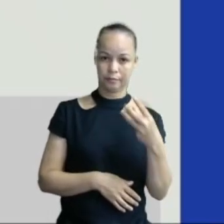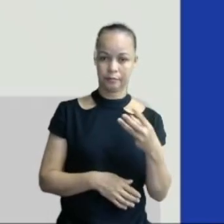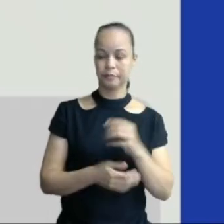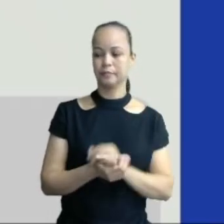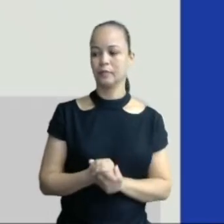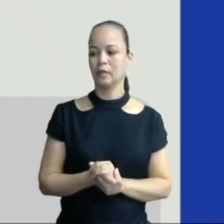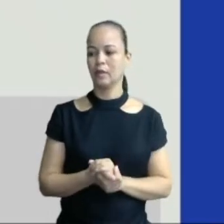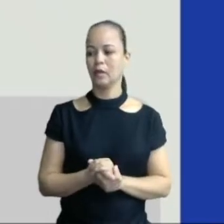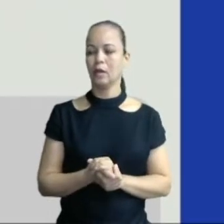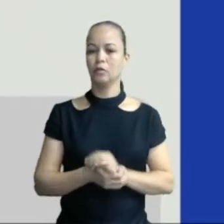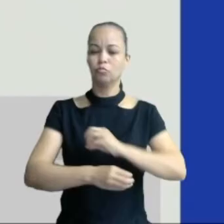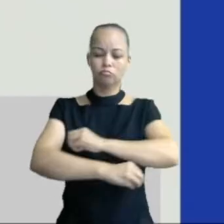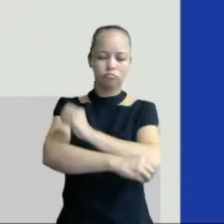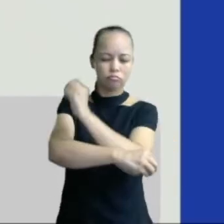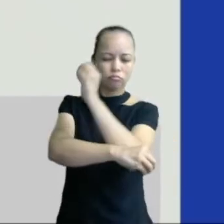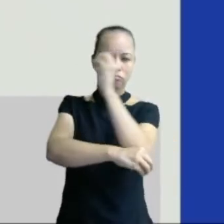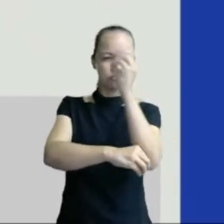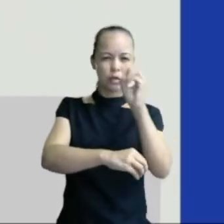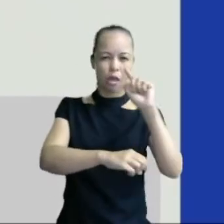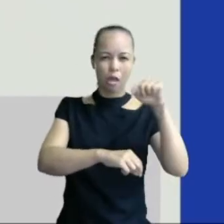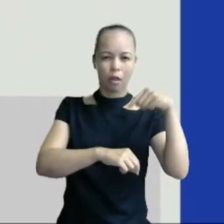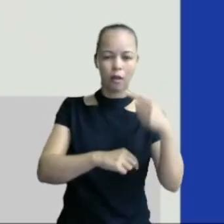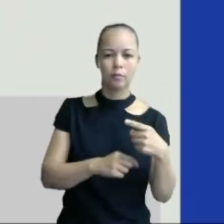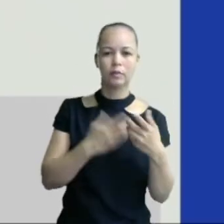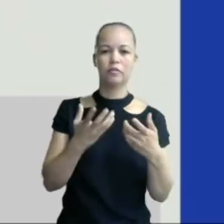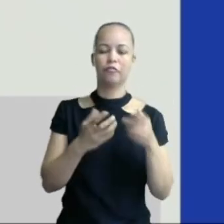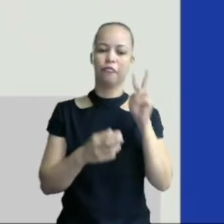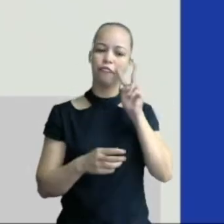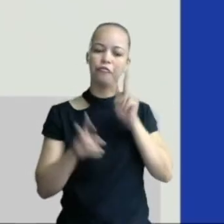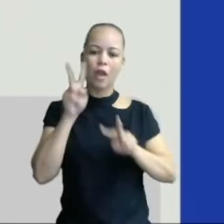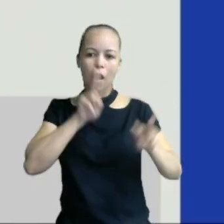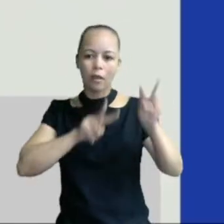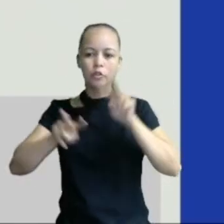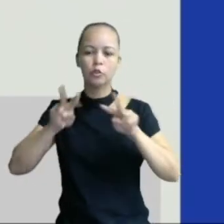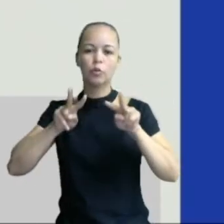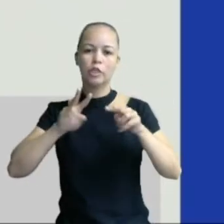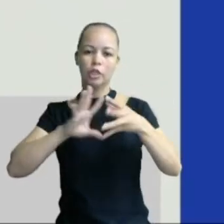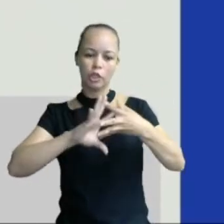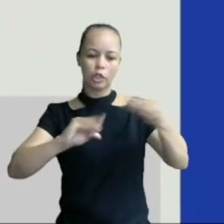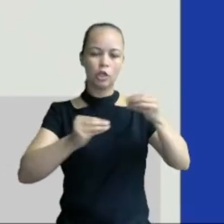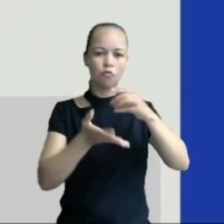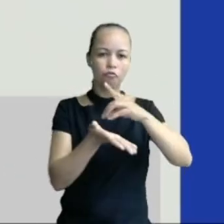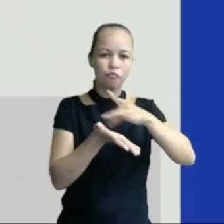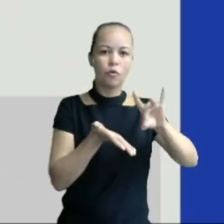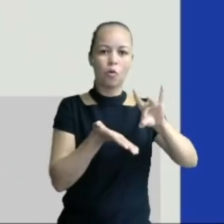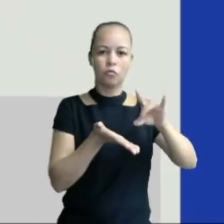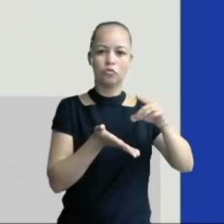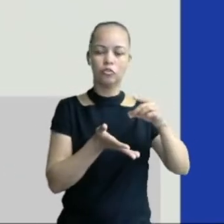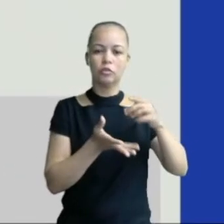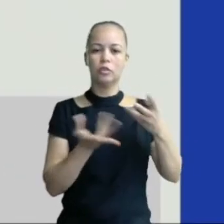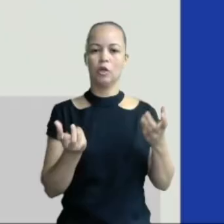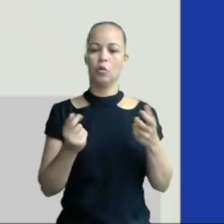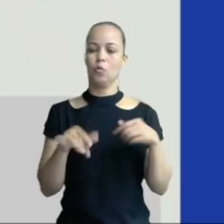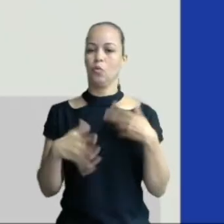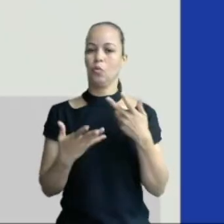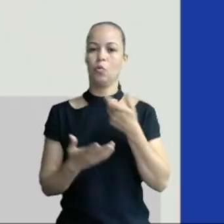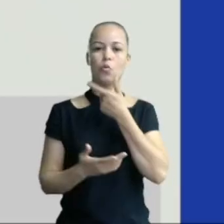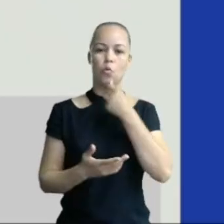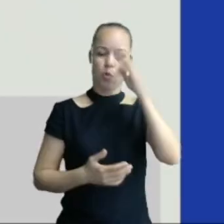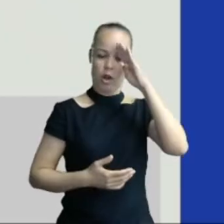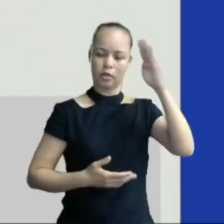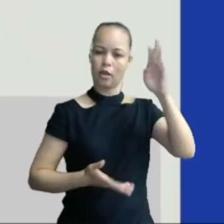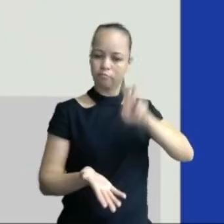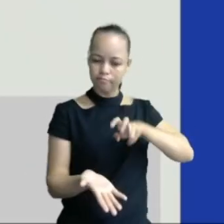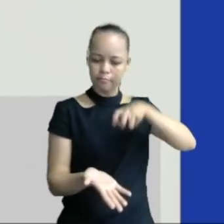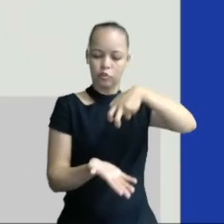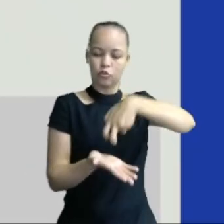amanhecer, vendo que o inimigo havia realmente fugido, nossos bravos heróis, de joelhos, agradeceram a